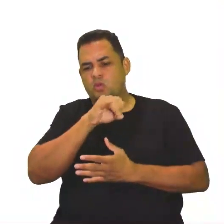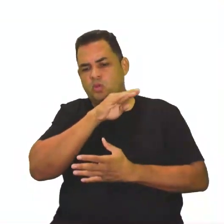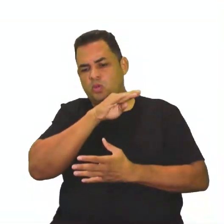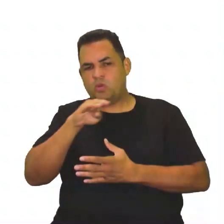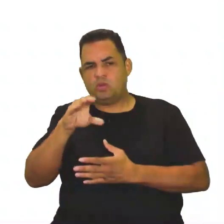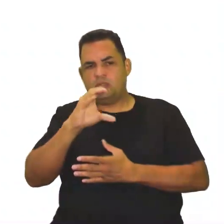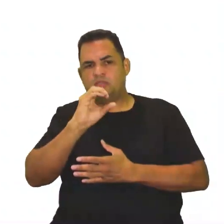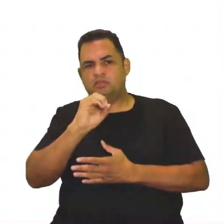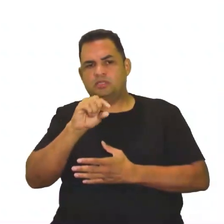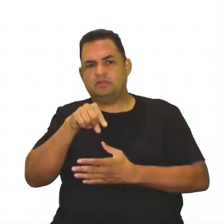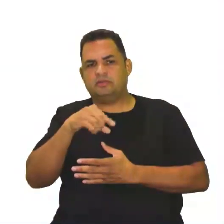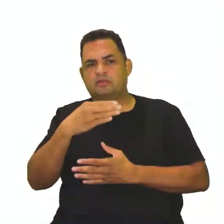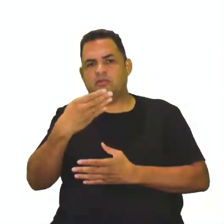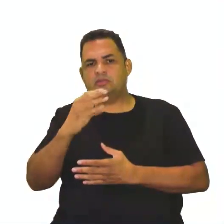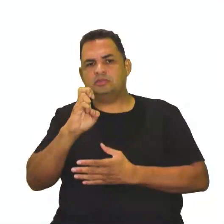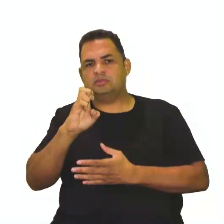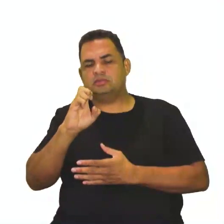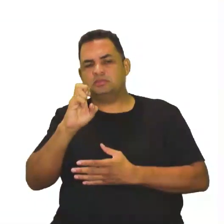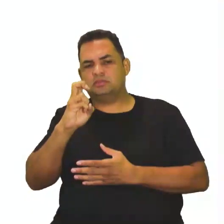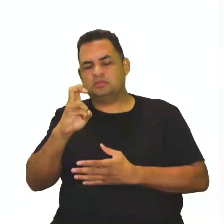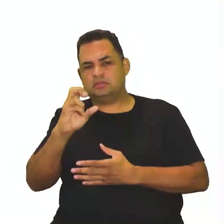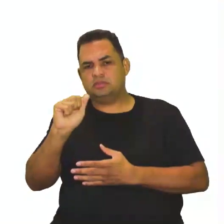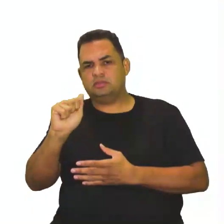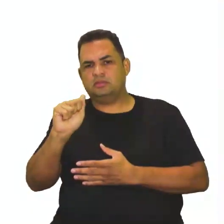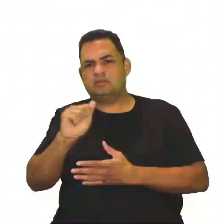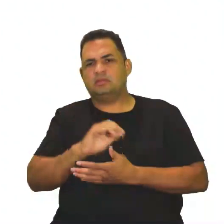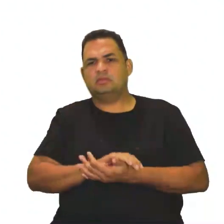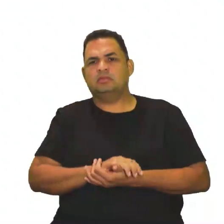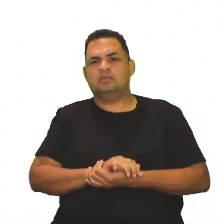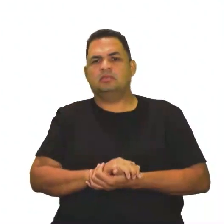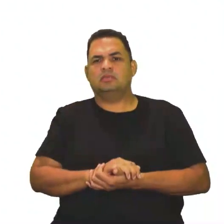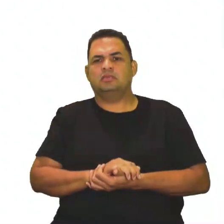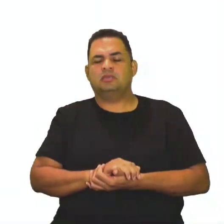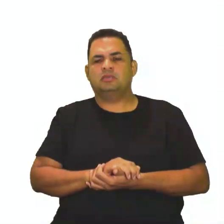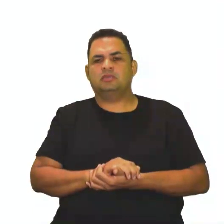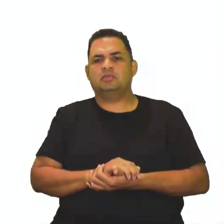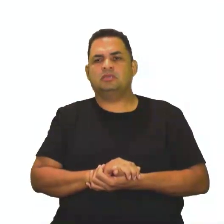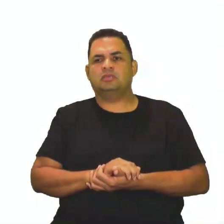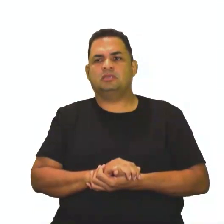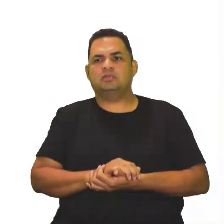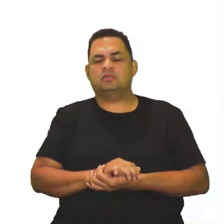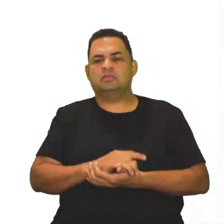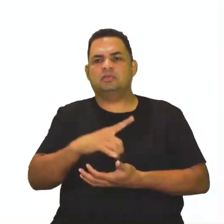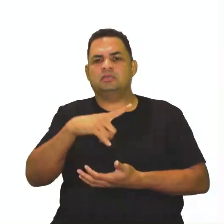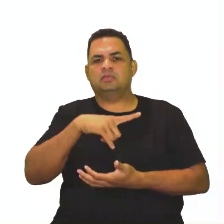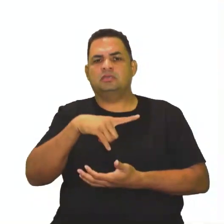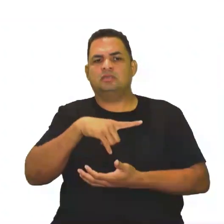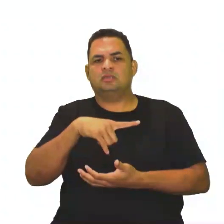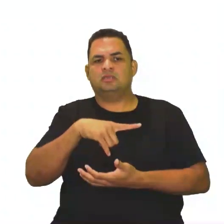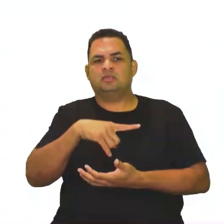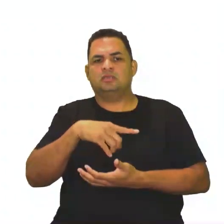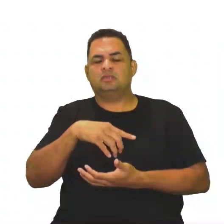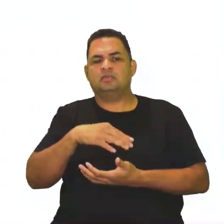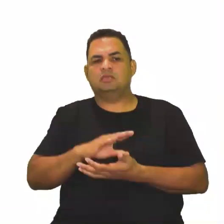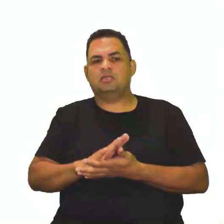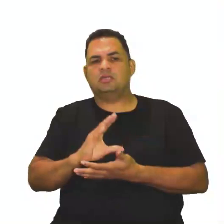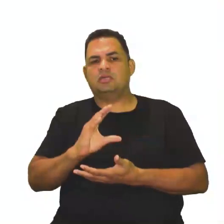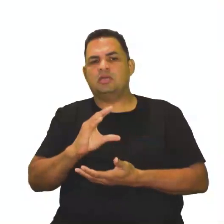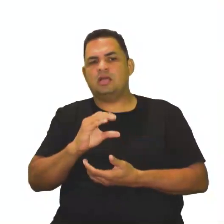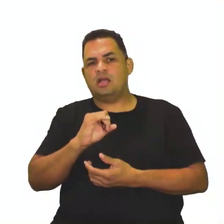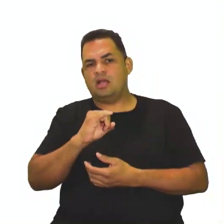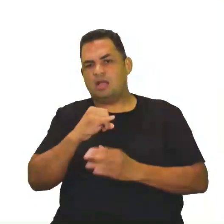de 0,45 amperes. Então, eu tenho aqui, ó, a voltagem e tenho aqui, ó, a corrente,